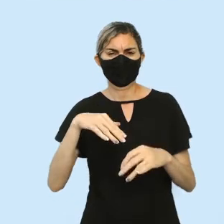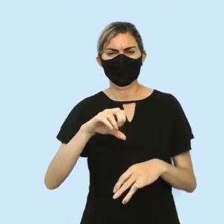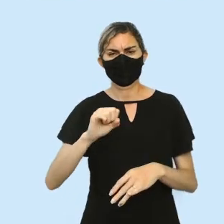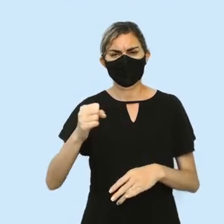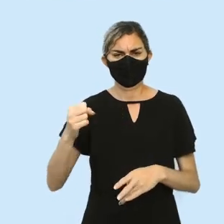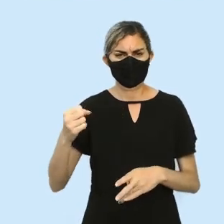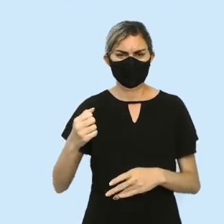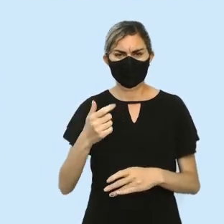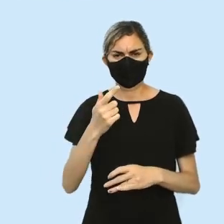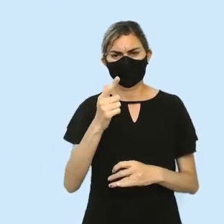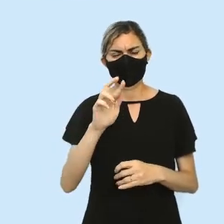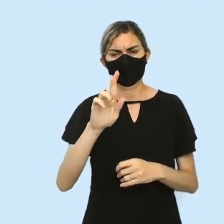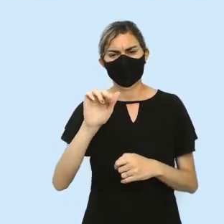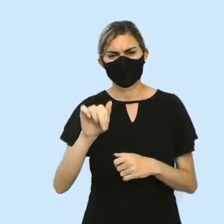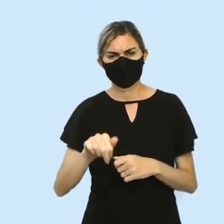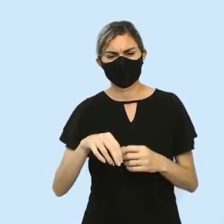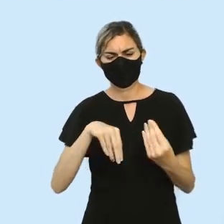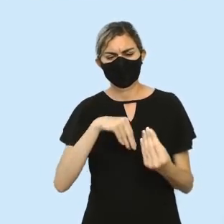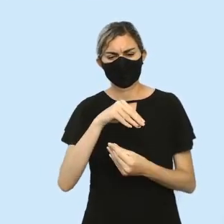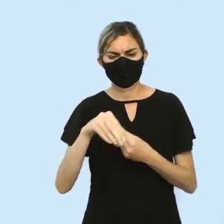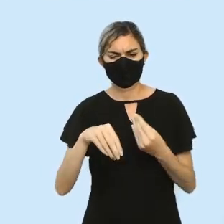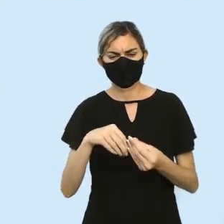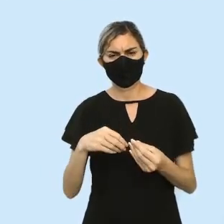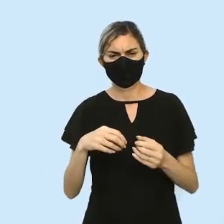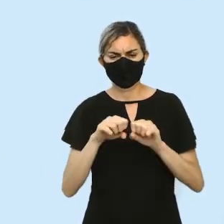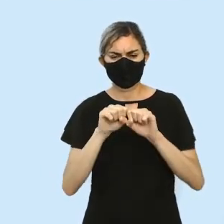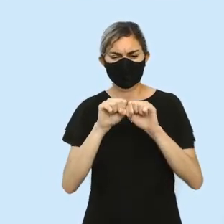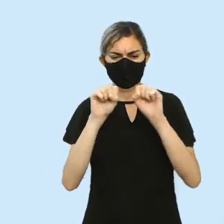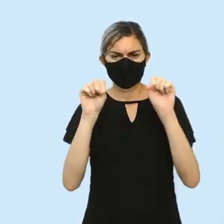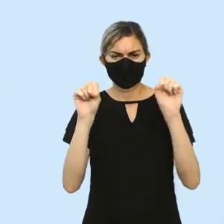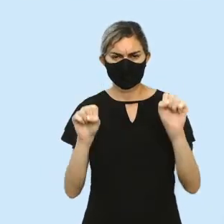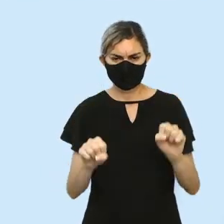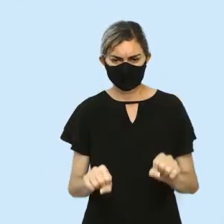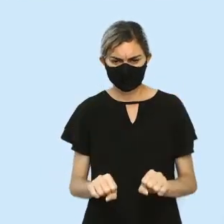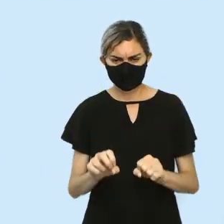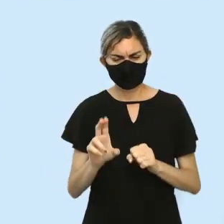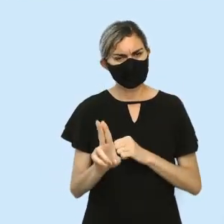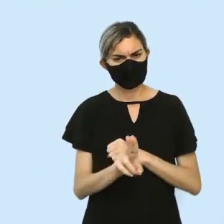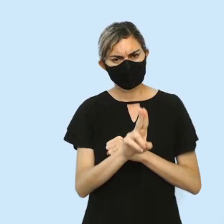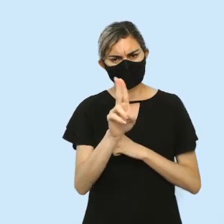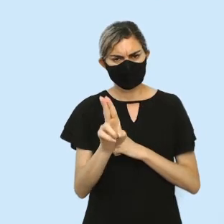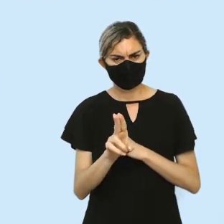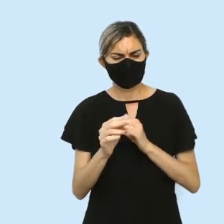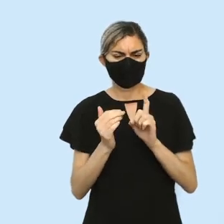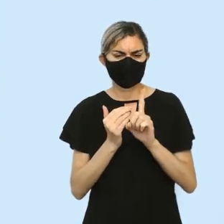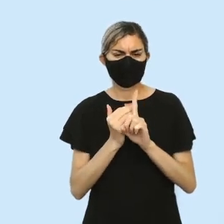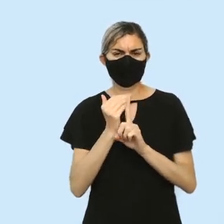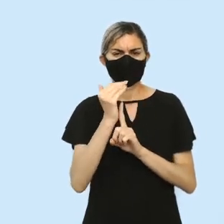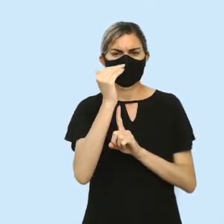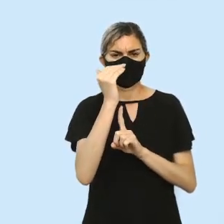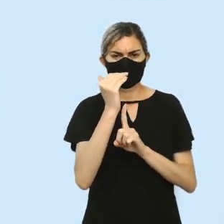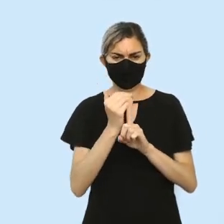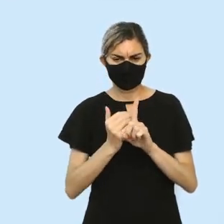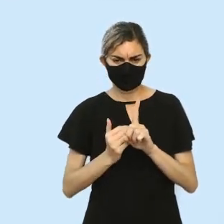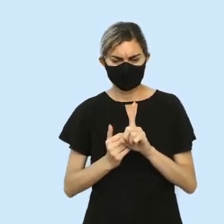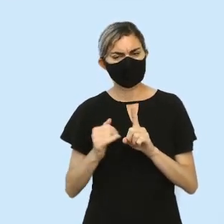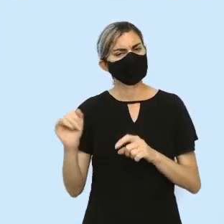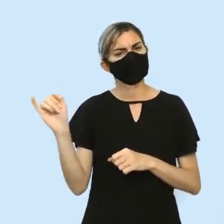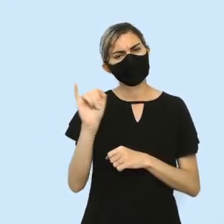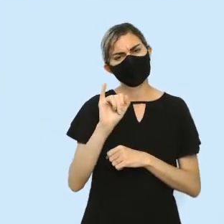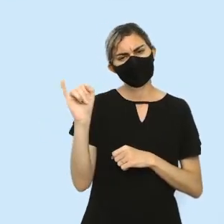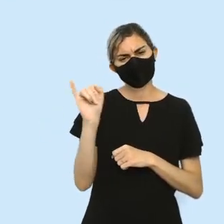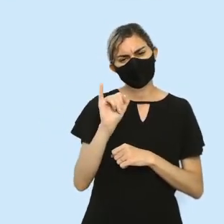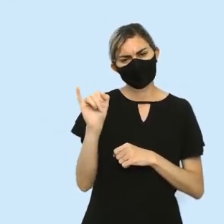de 1 grama da substância. No sistema usual de temperatura, não no sistema